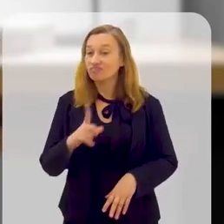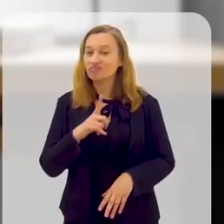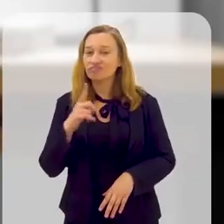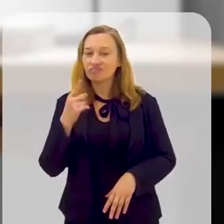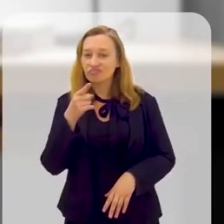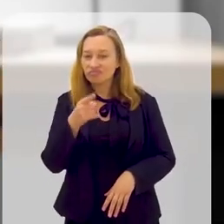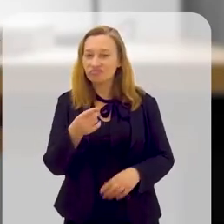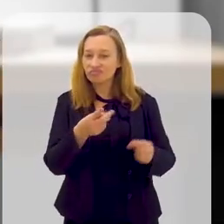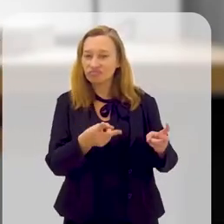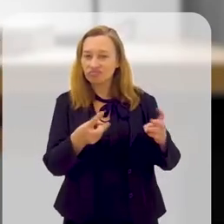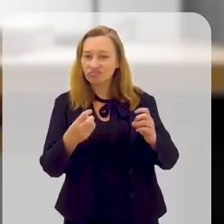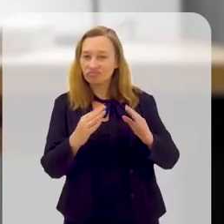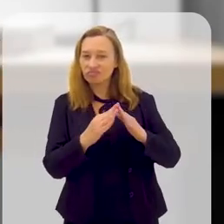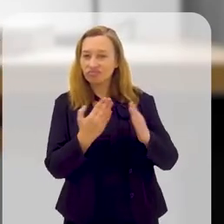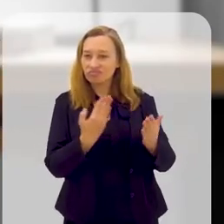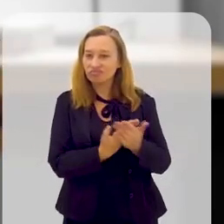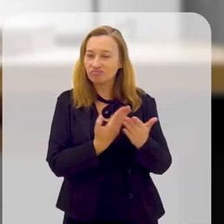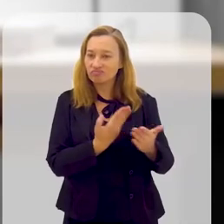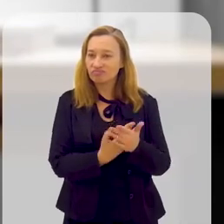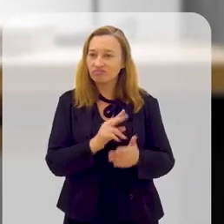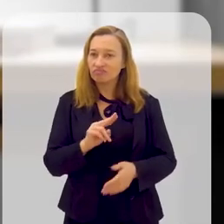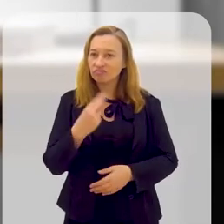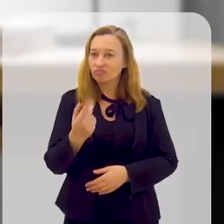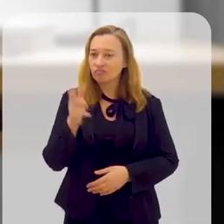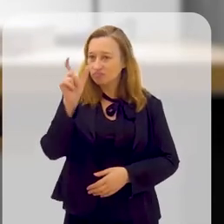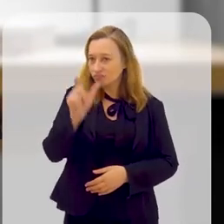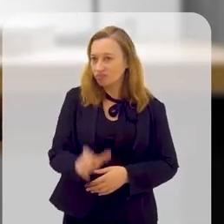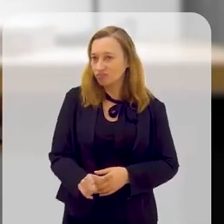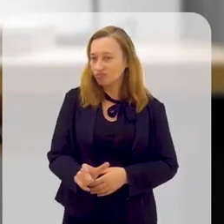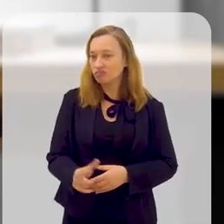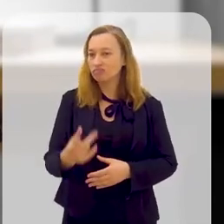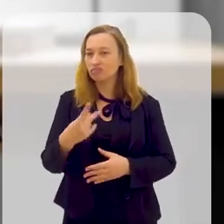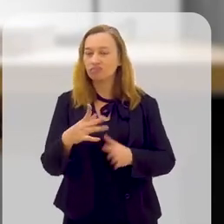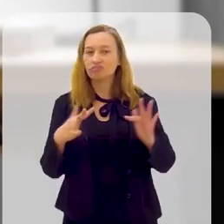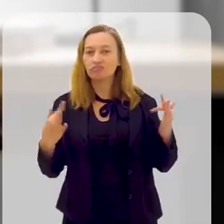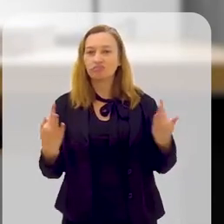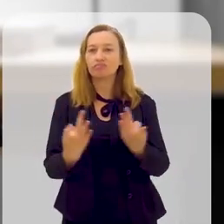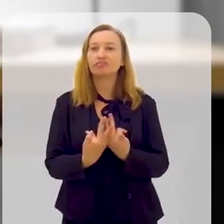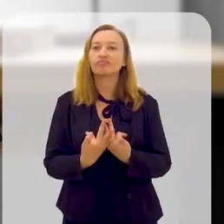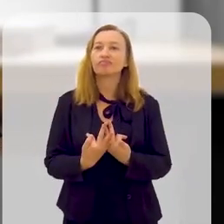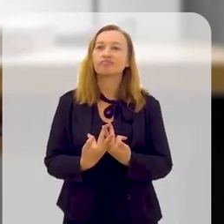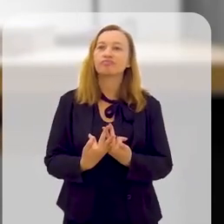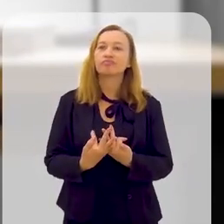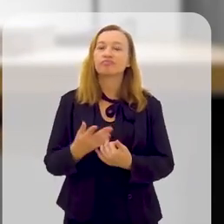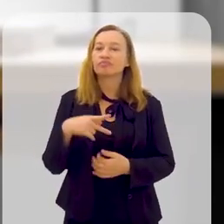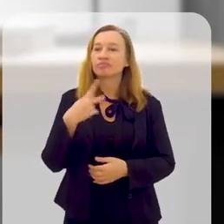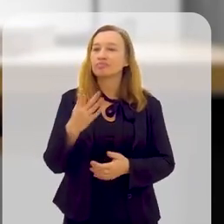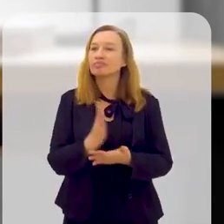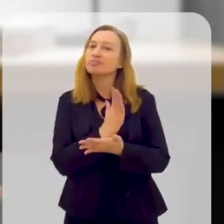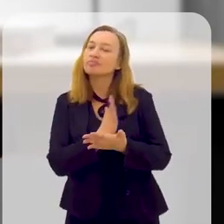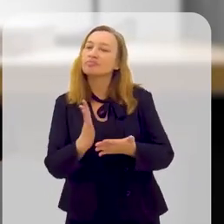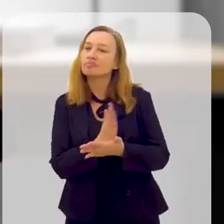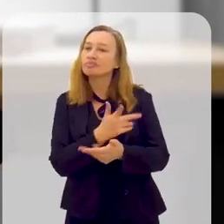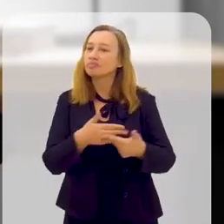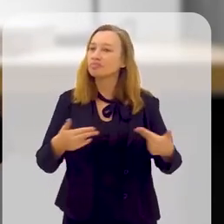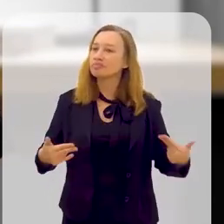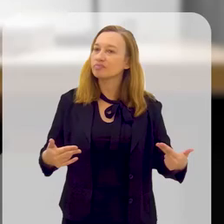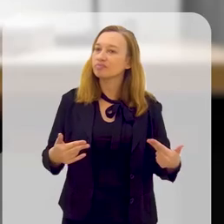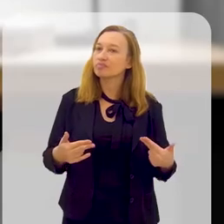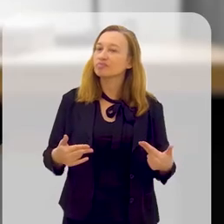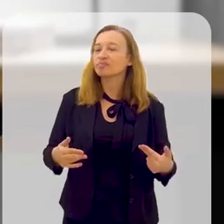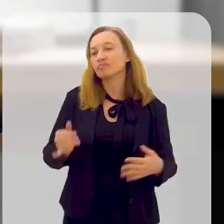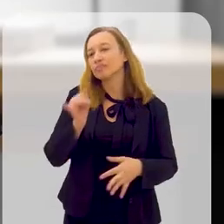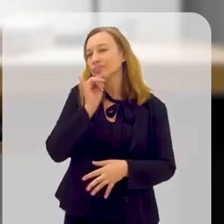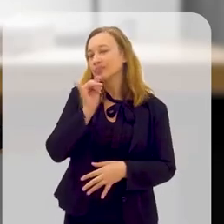tinha algo que você viu na escola ou de uma figura dentro da sua família que te dizia algumas